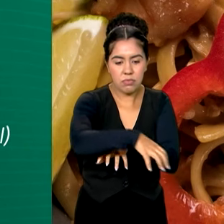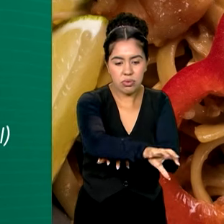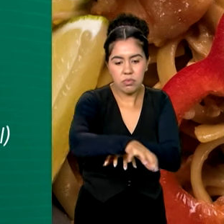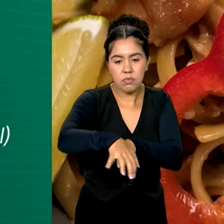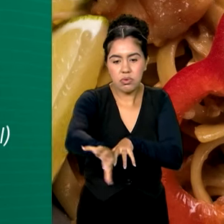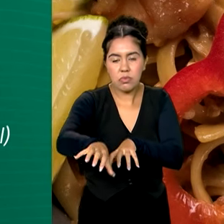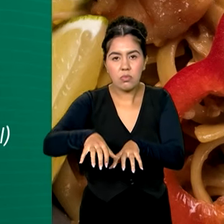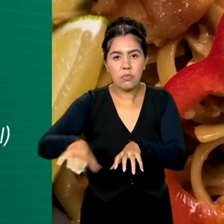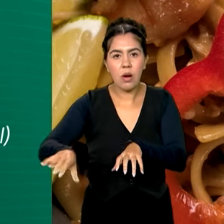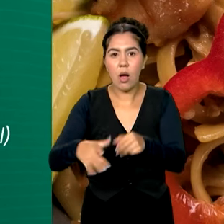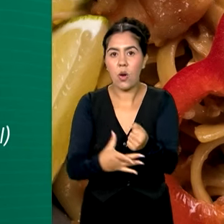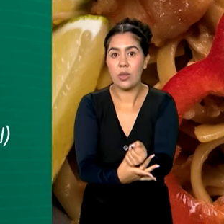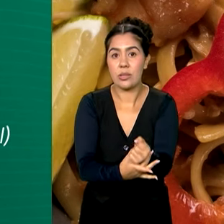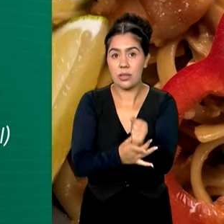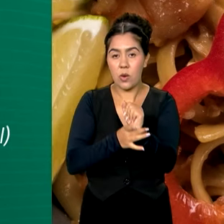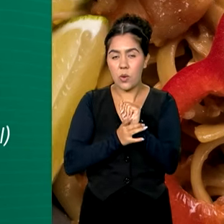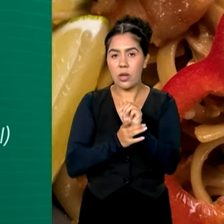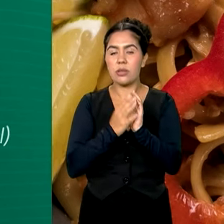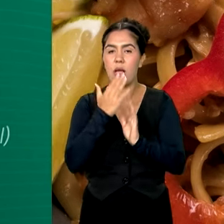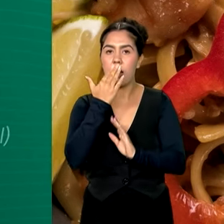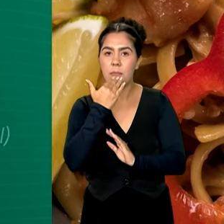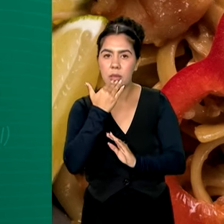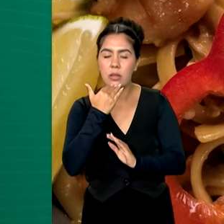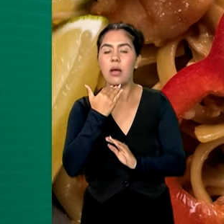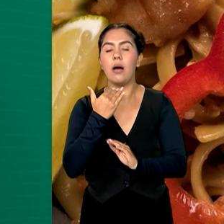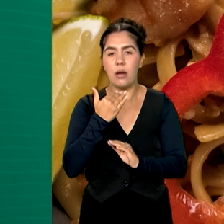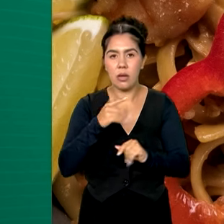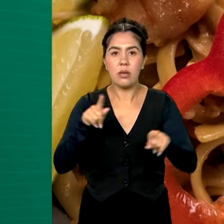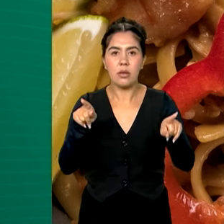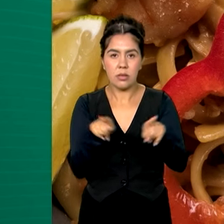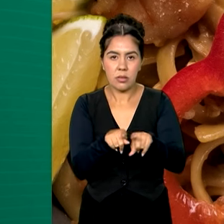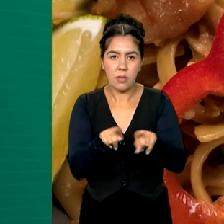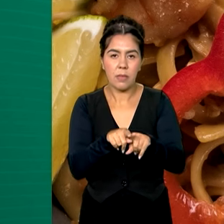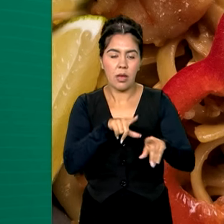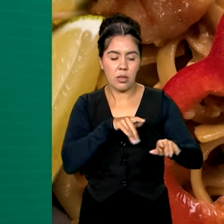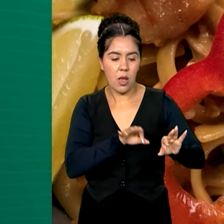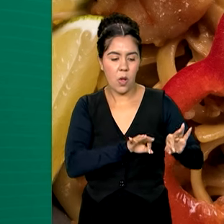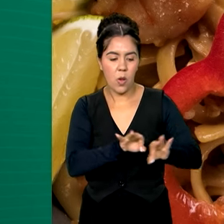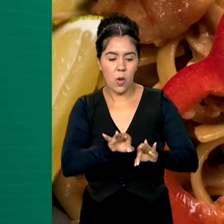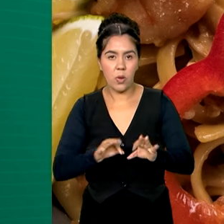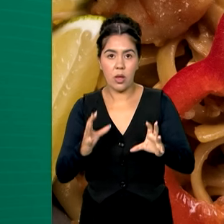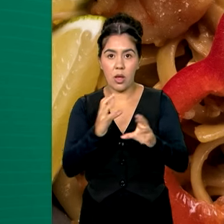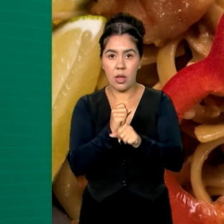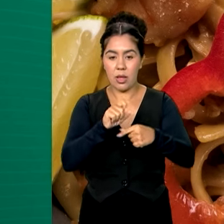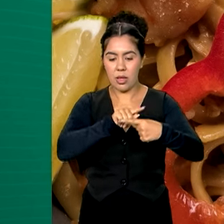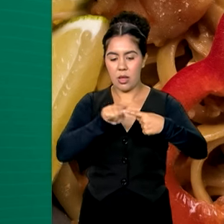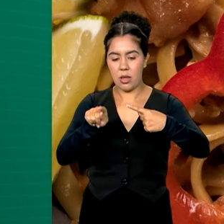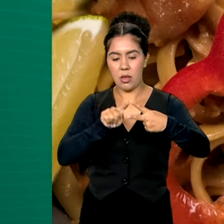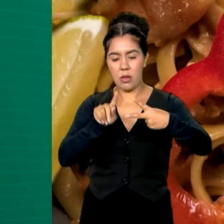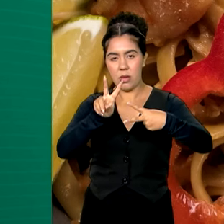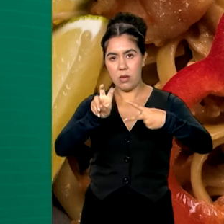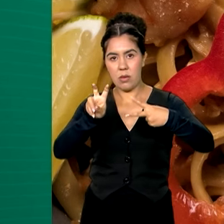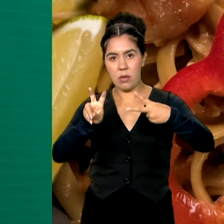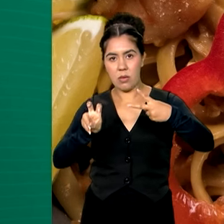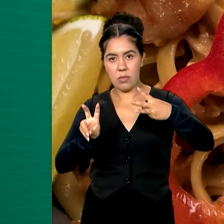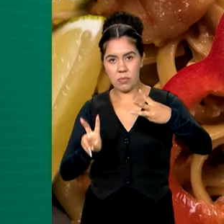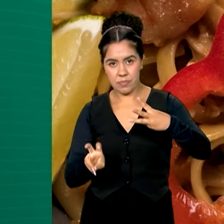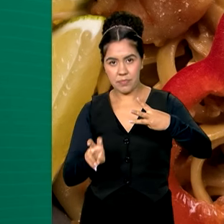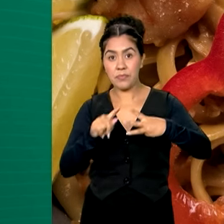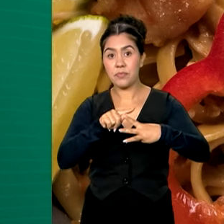de Segurança Alimentar e Nutricional, organizadas em 3 eixos: acesso à